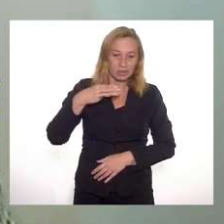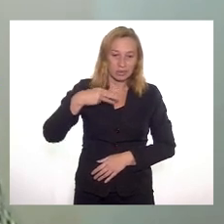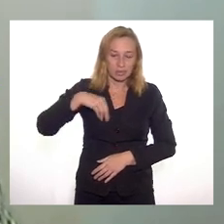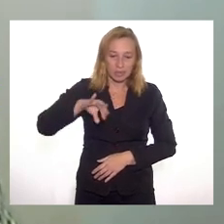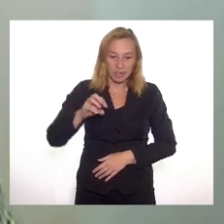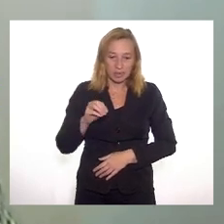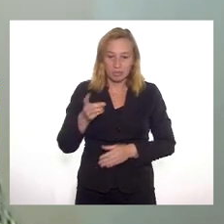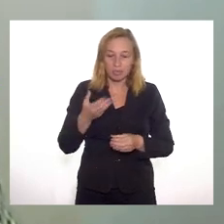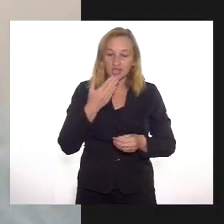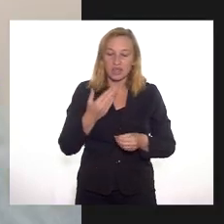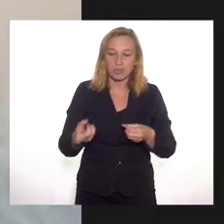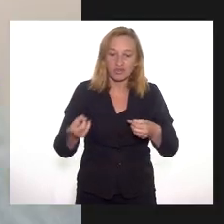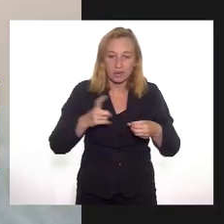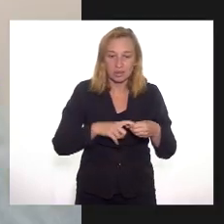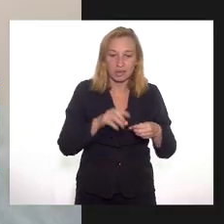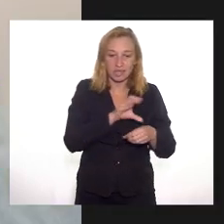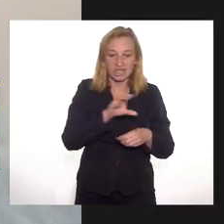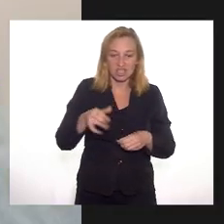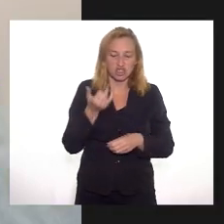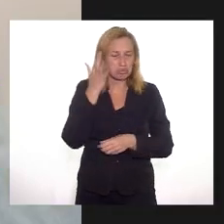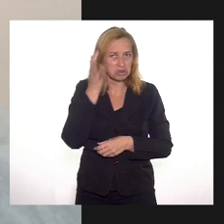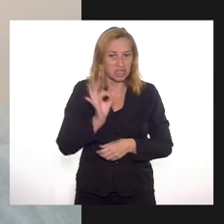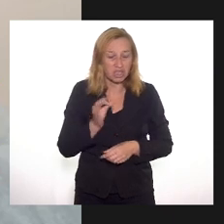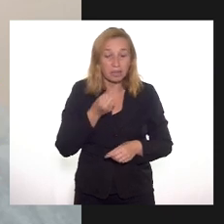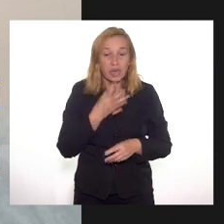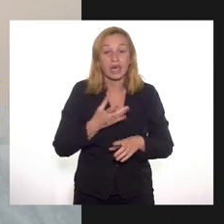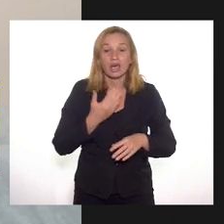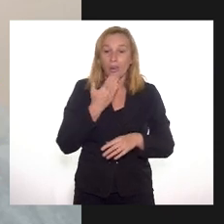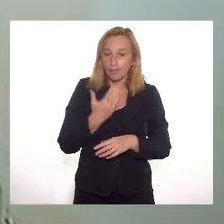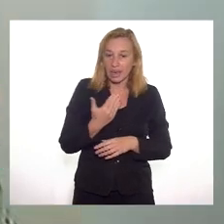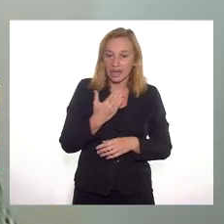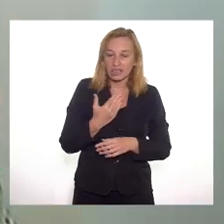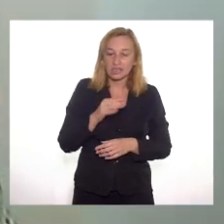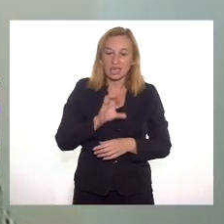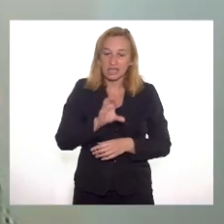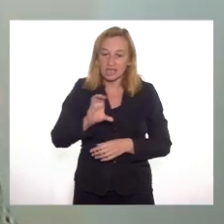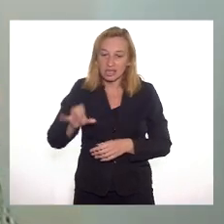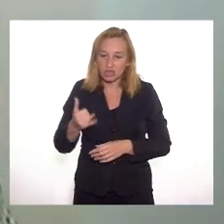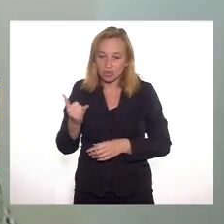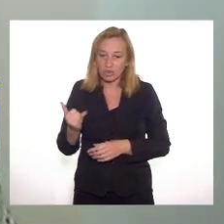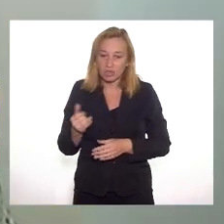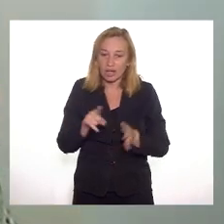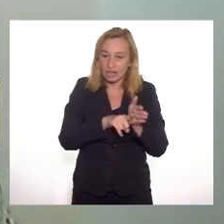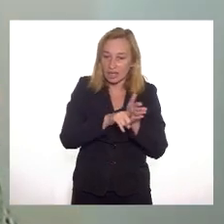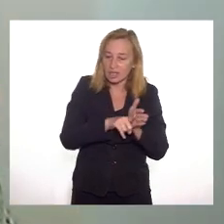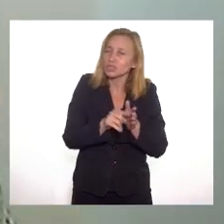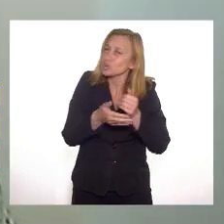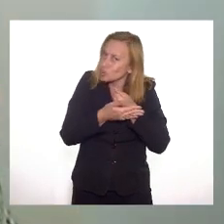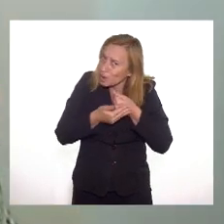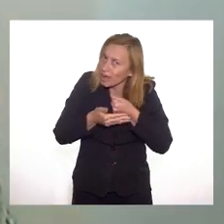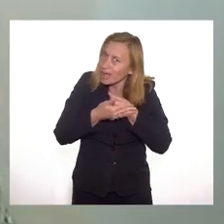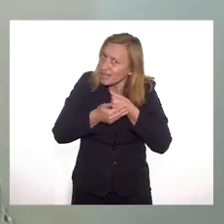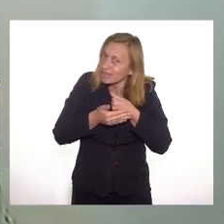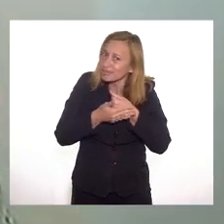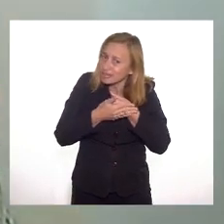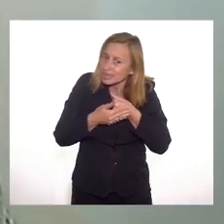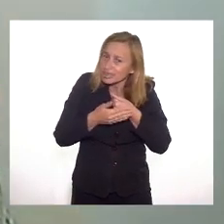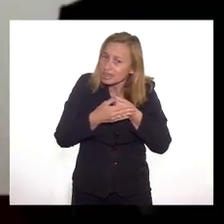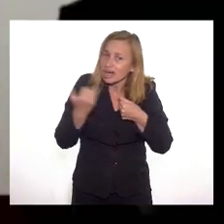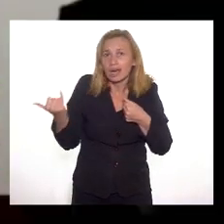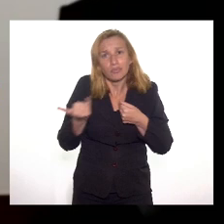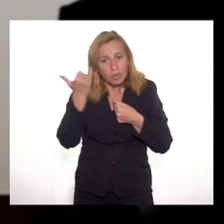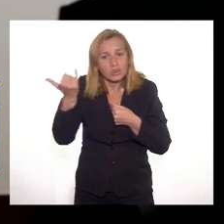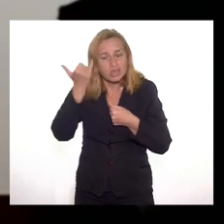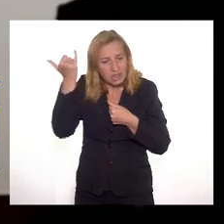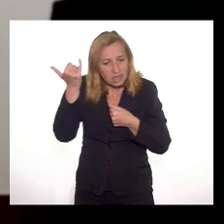para a CCJ, eu não entendi muito bem, mas eu só peço que a CCJ analise com muito carinho, dada a